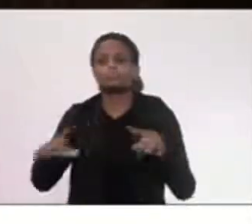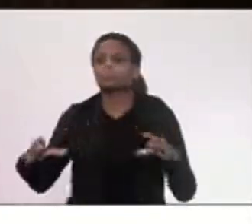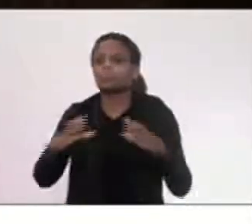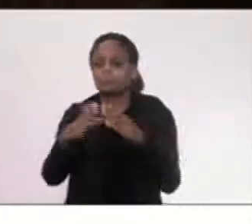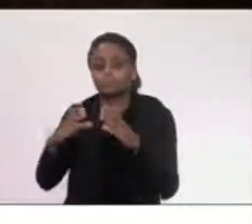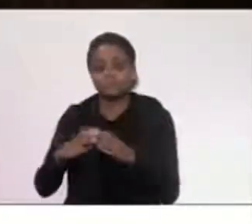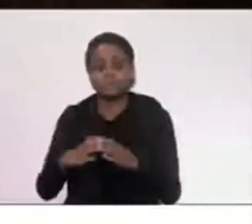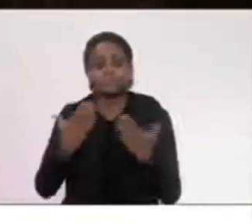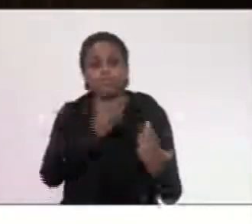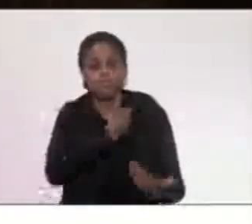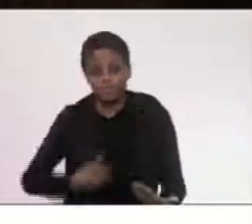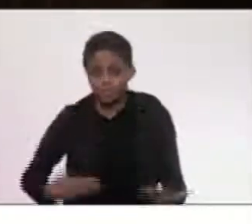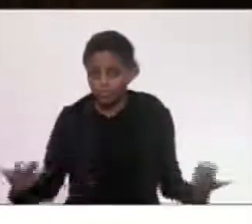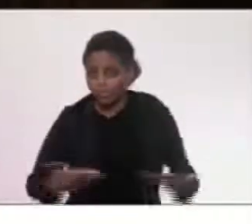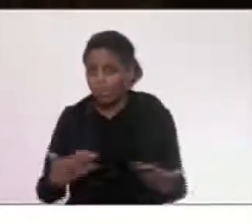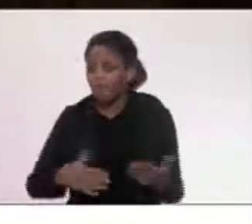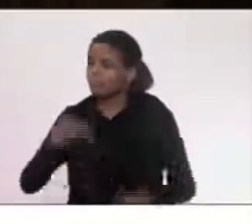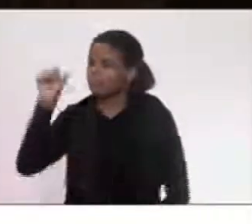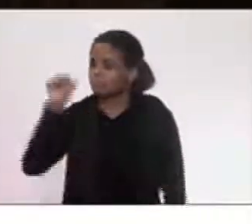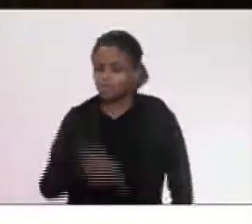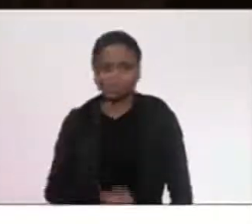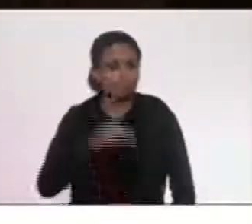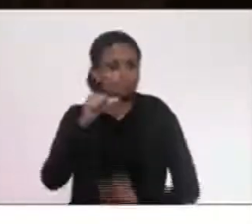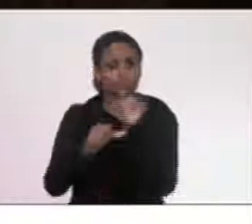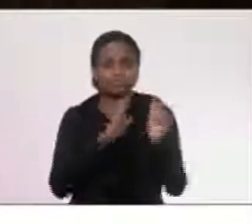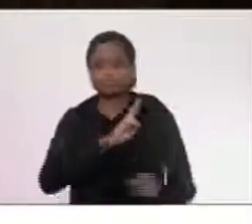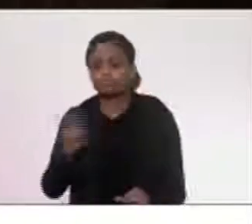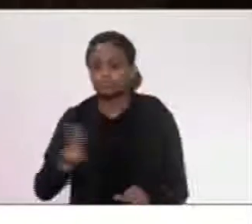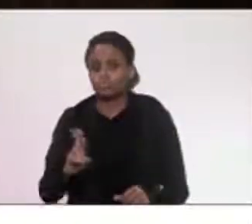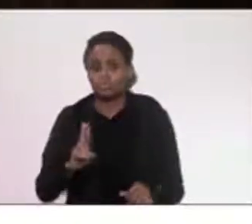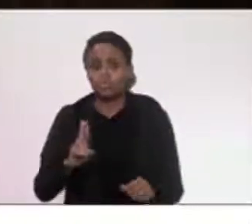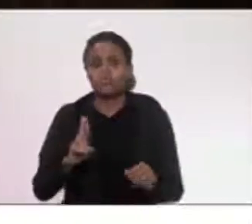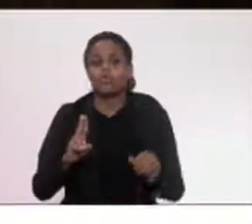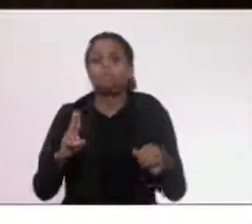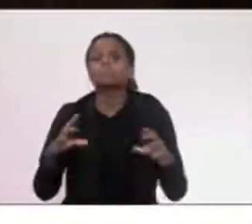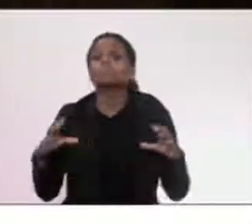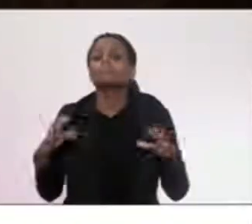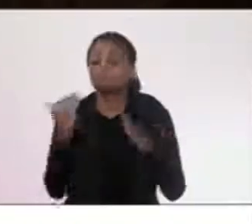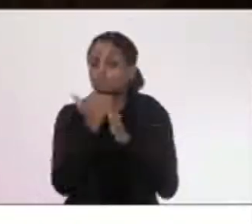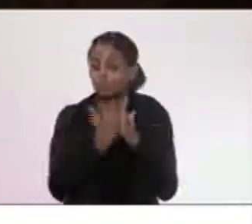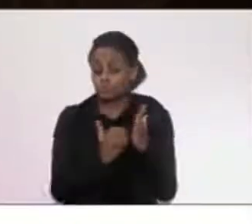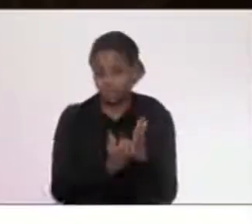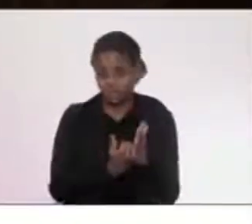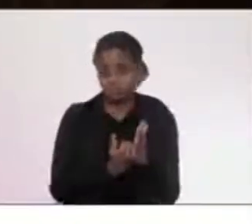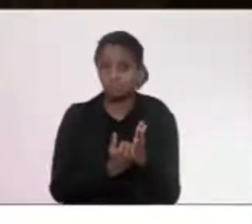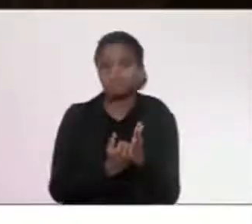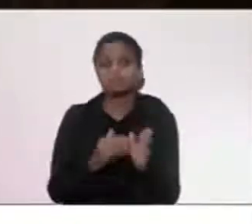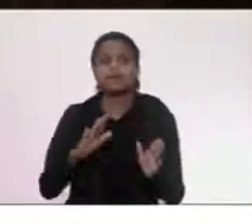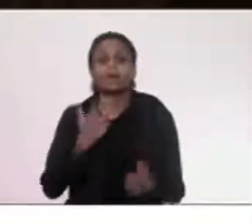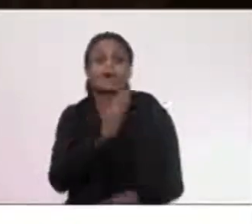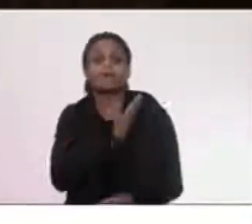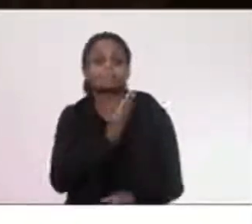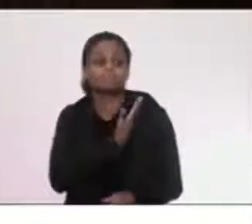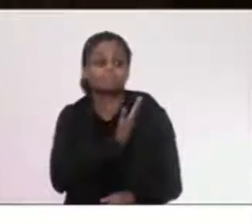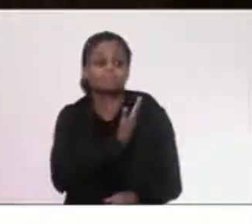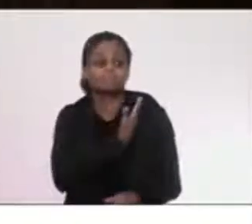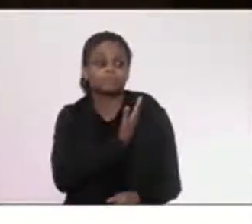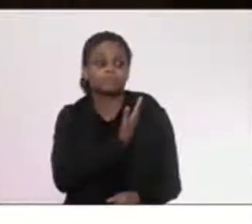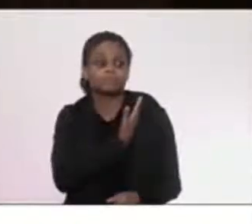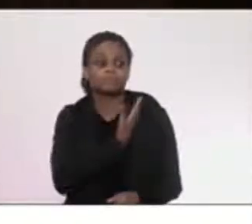atual piorou a situação, mudou o nome do programa de Rio Sem Homofobia para Amizade